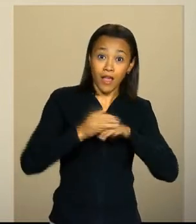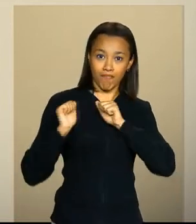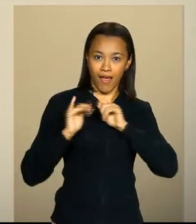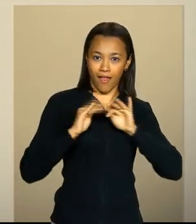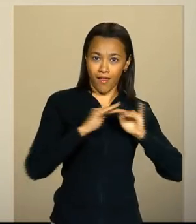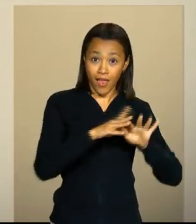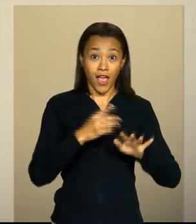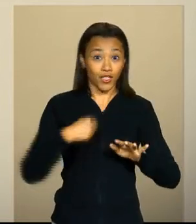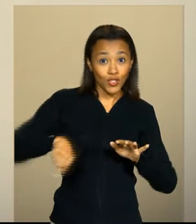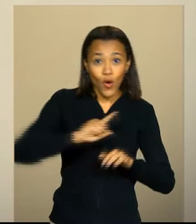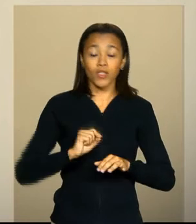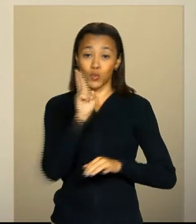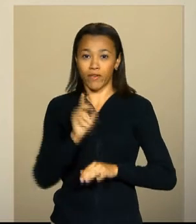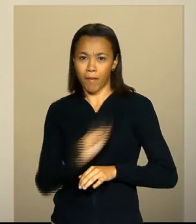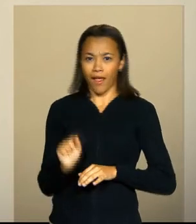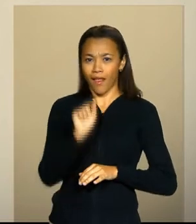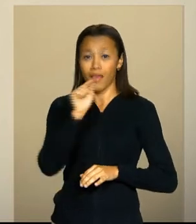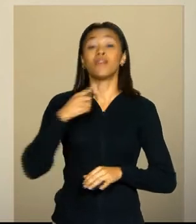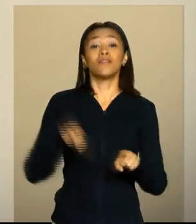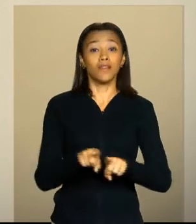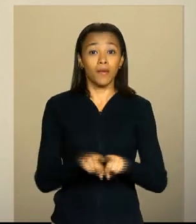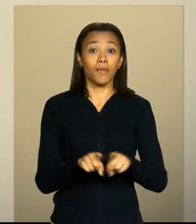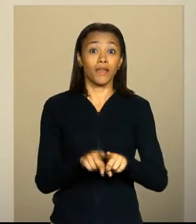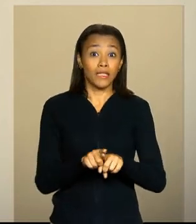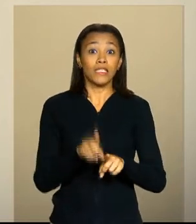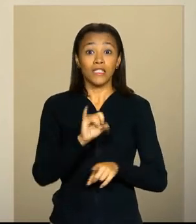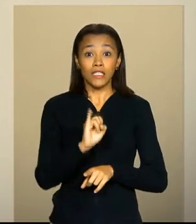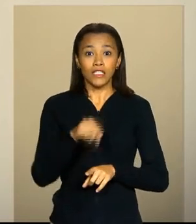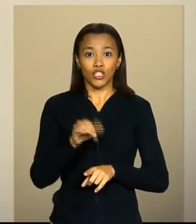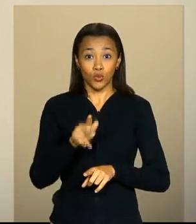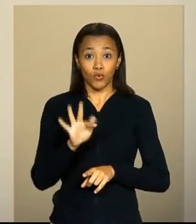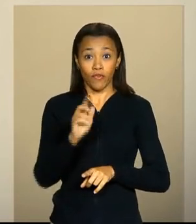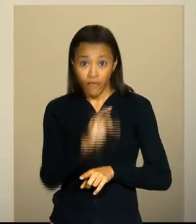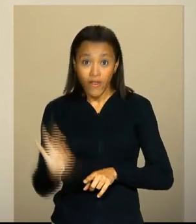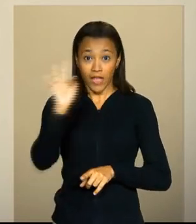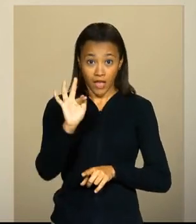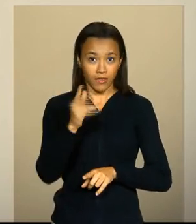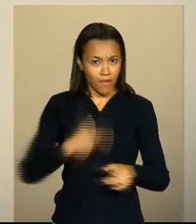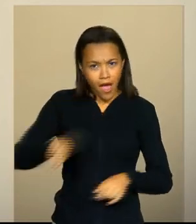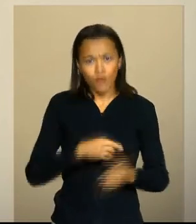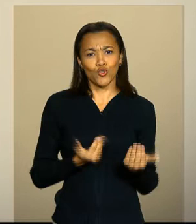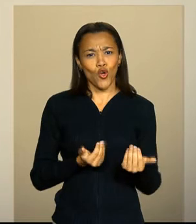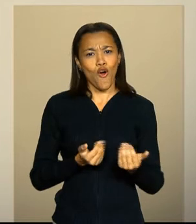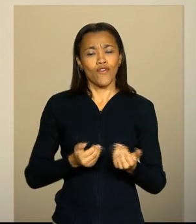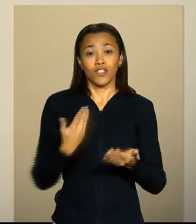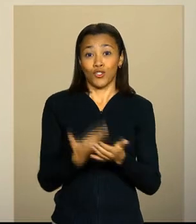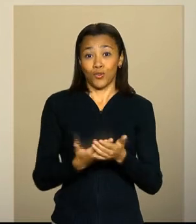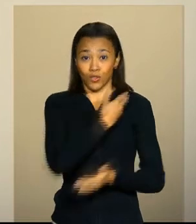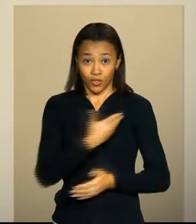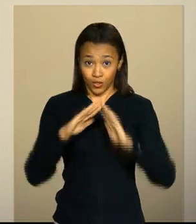às nossas universidades e aos nossos institutos federais para os jovens das escolas